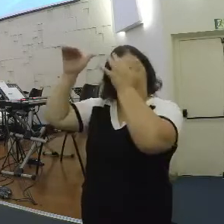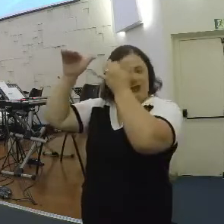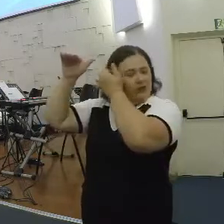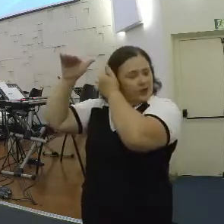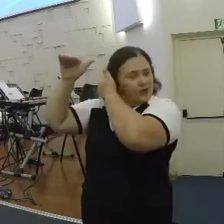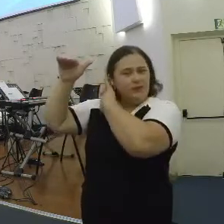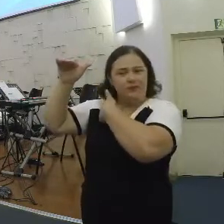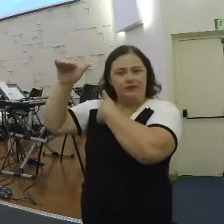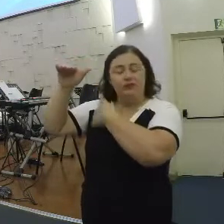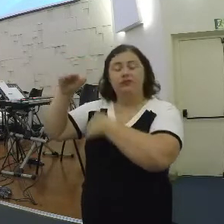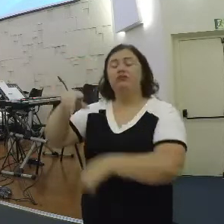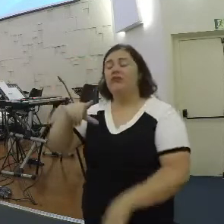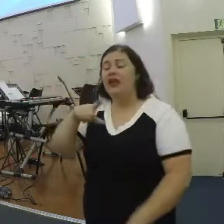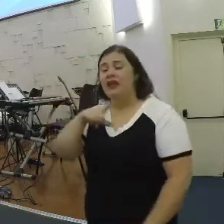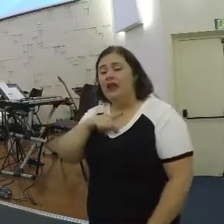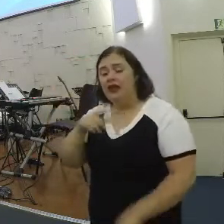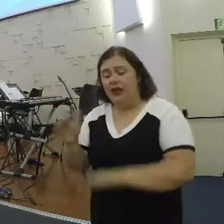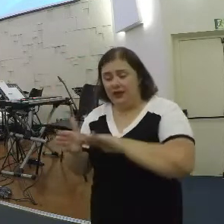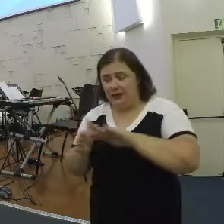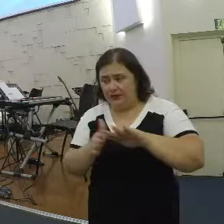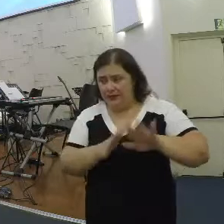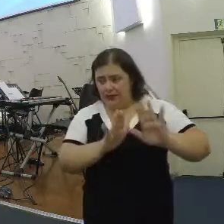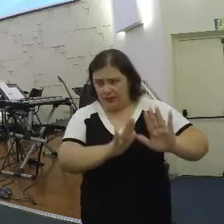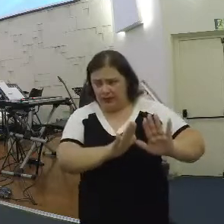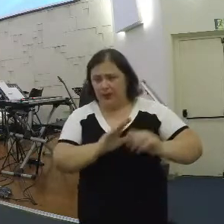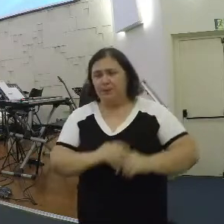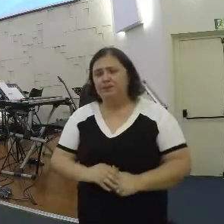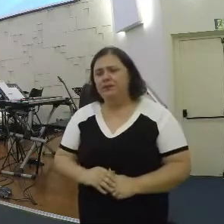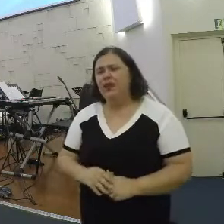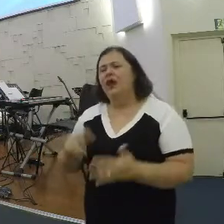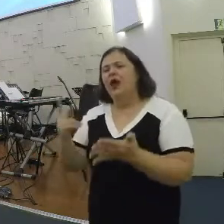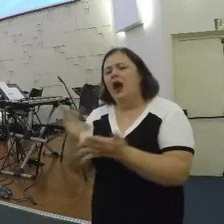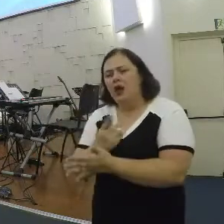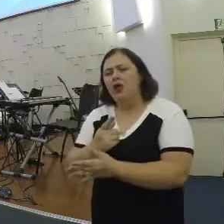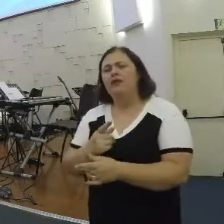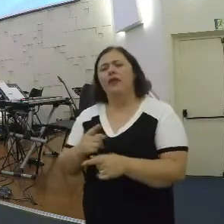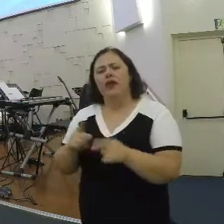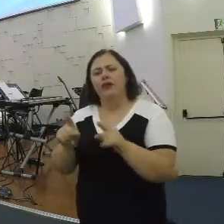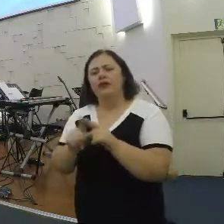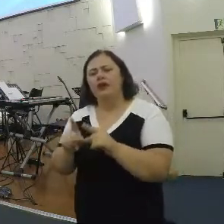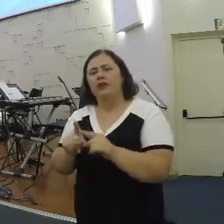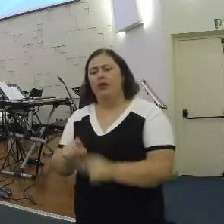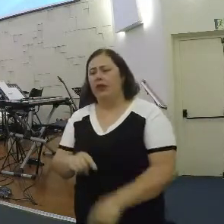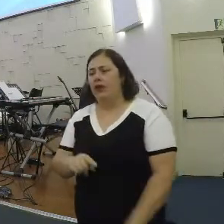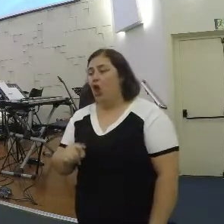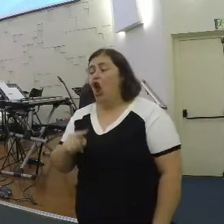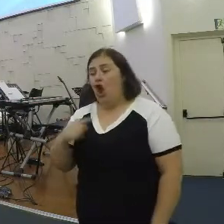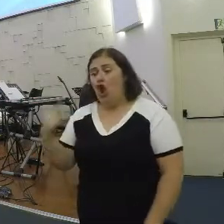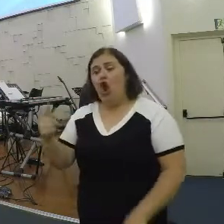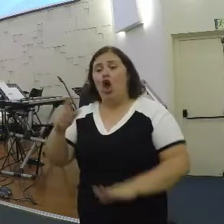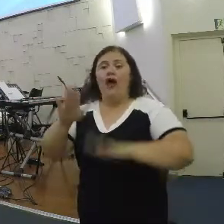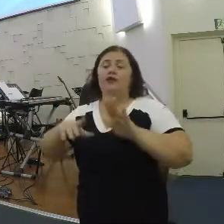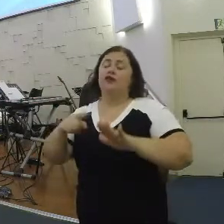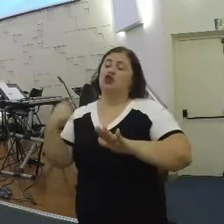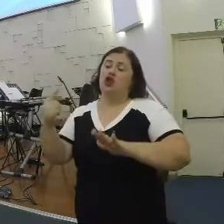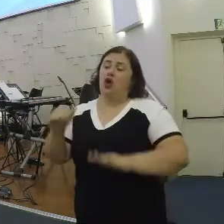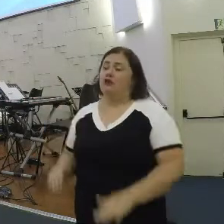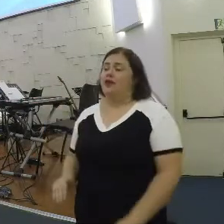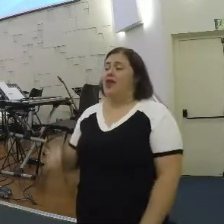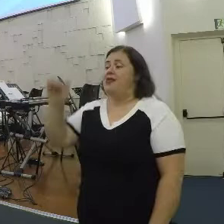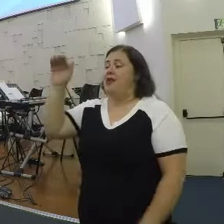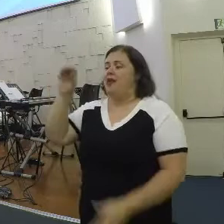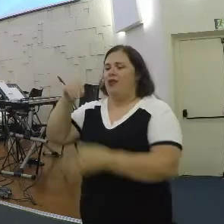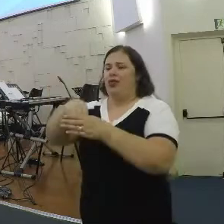nós, você que como eu, foi criado em igreja, tem lugar mais confortável para nós do que a igreja, não precisa ser crente se você foi criado em